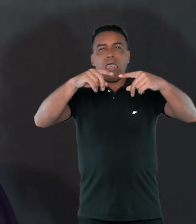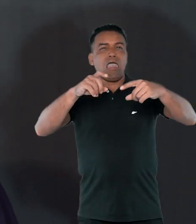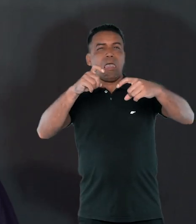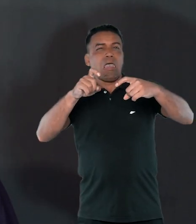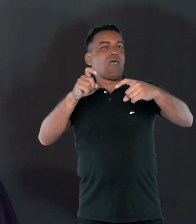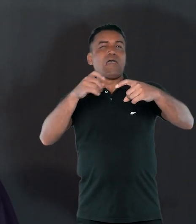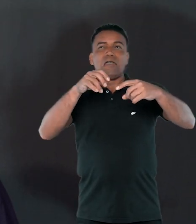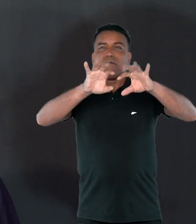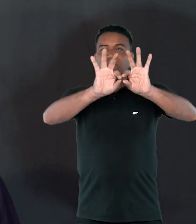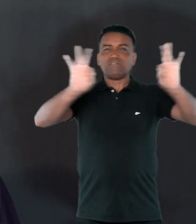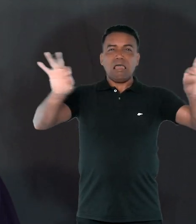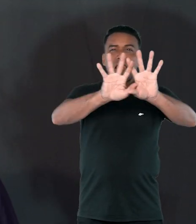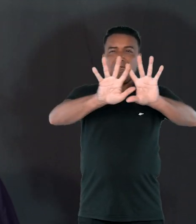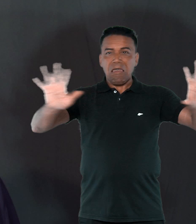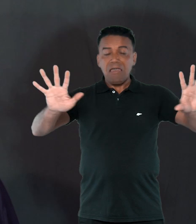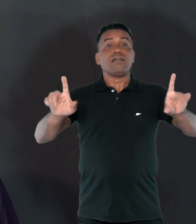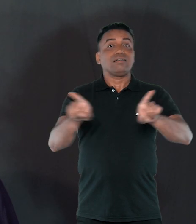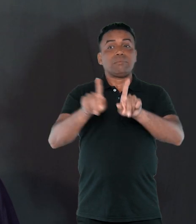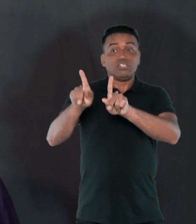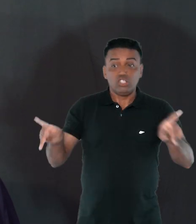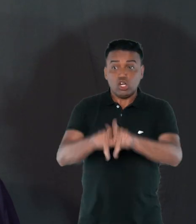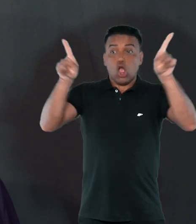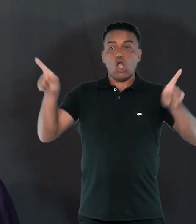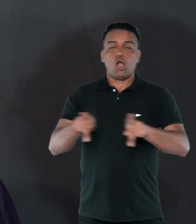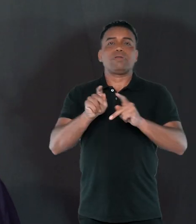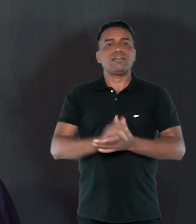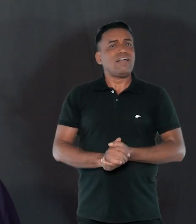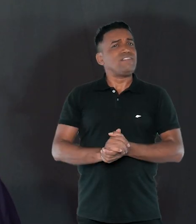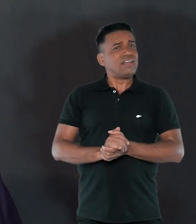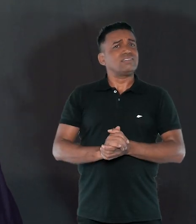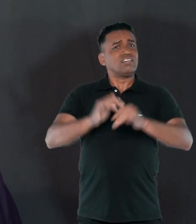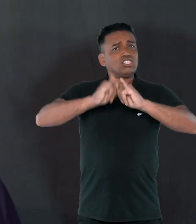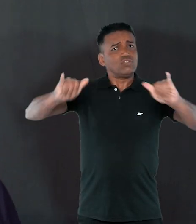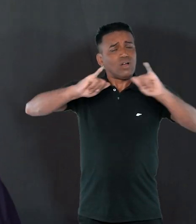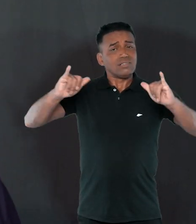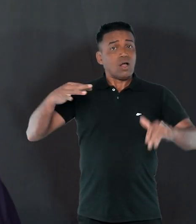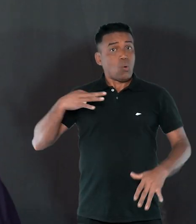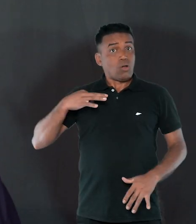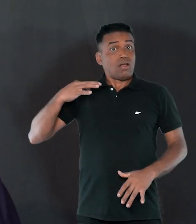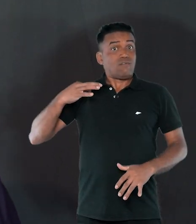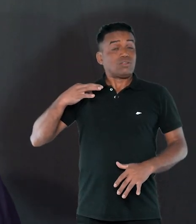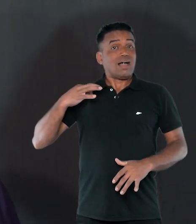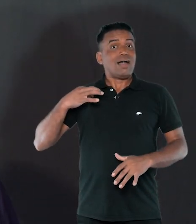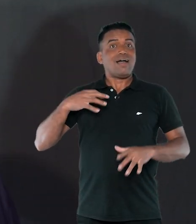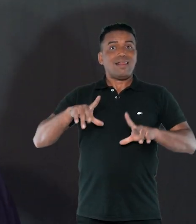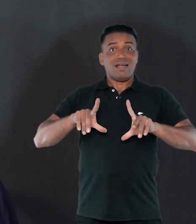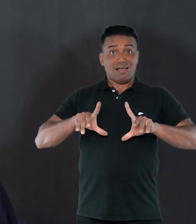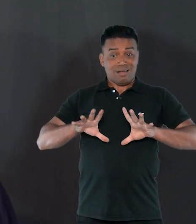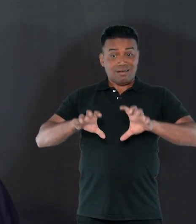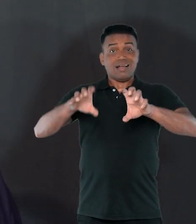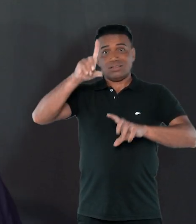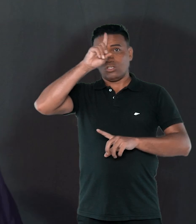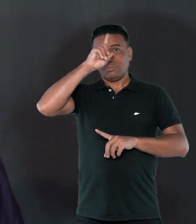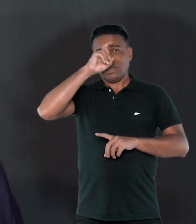center. E aí fizemos essa campanha para o Hospital do Câncer Infantil de Minas Gerais com a atriz Cristiane Torlone, da Globo, que cedeu